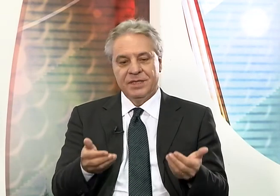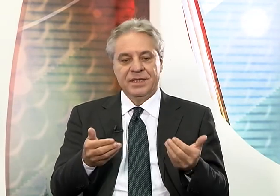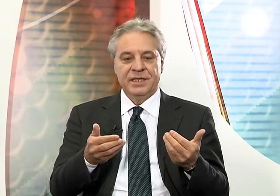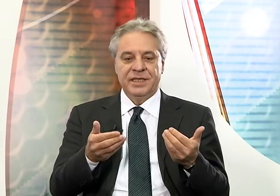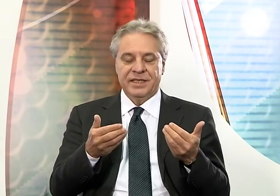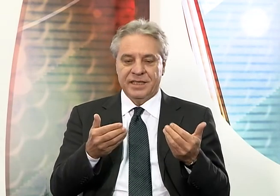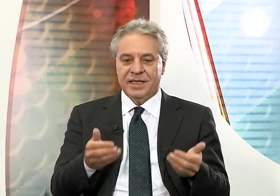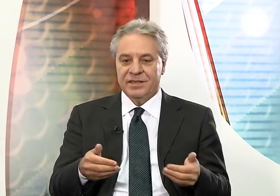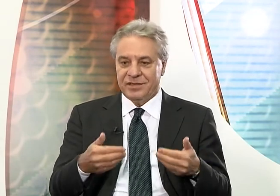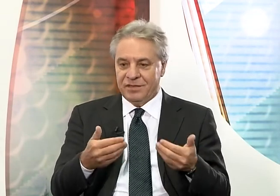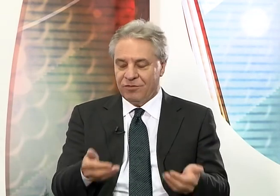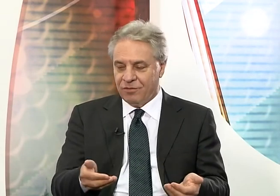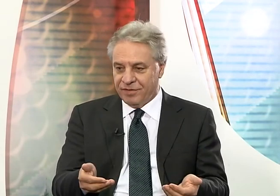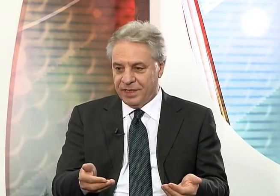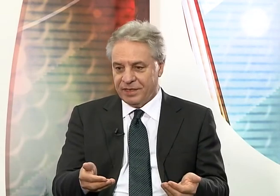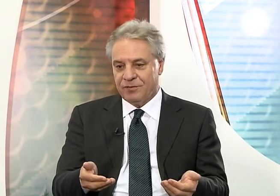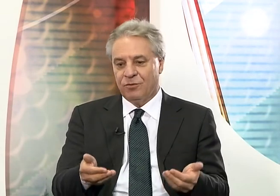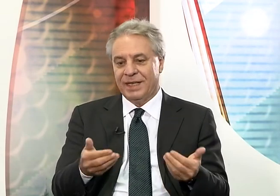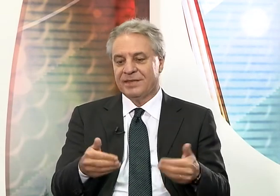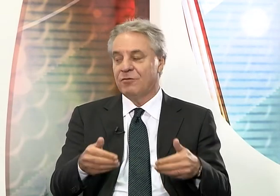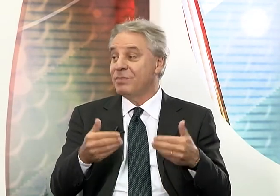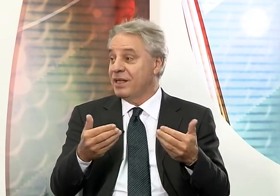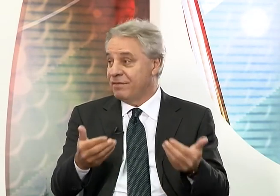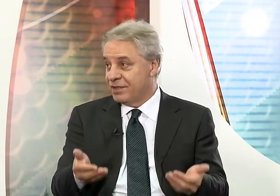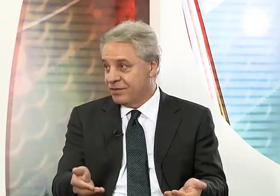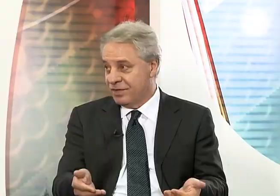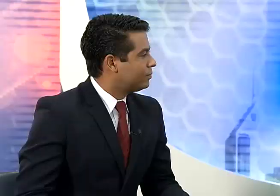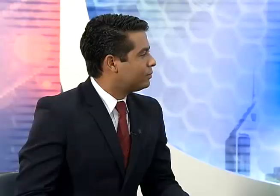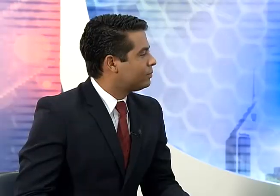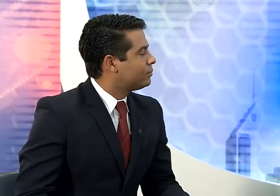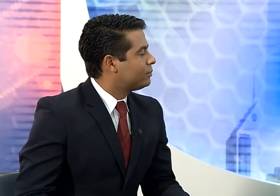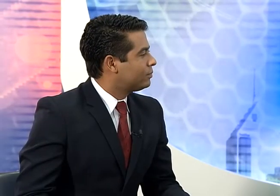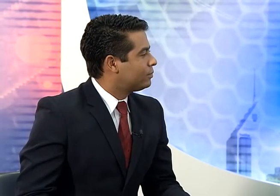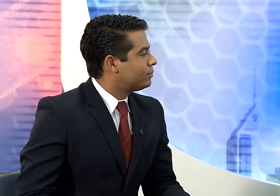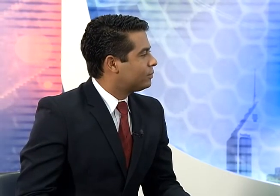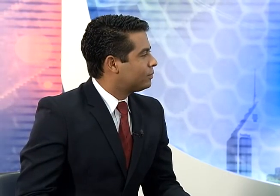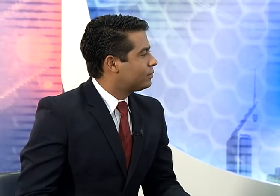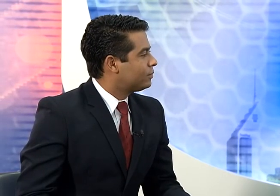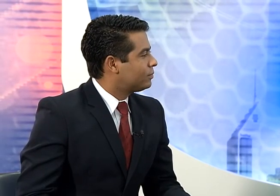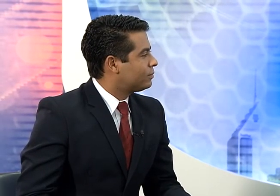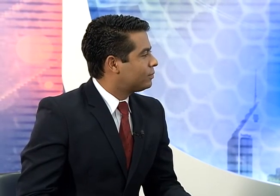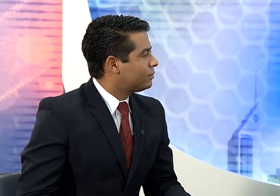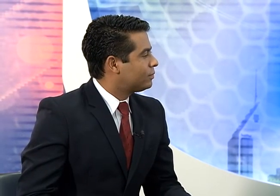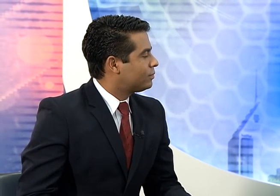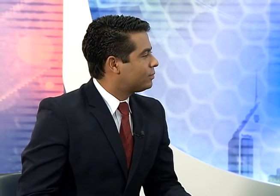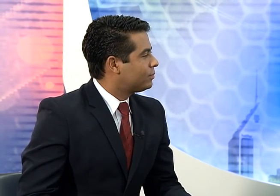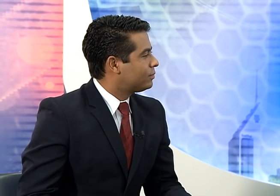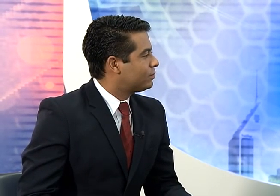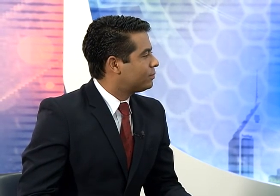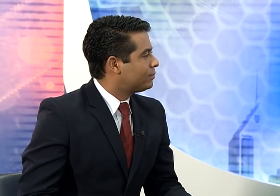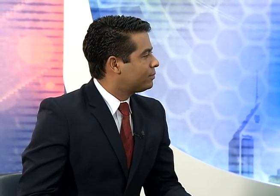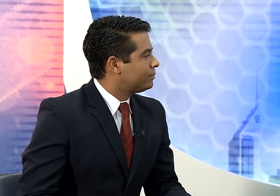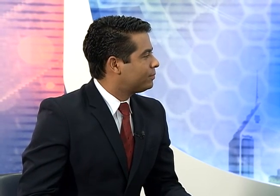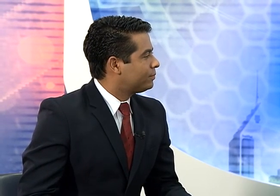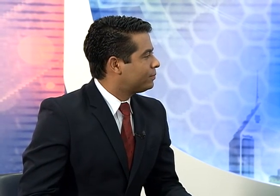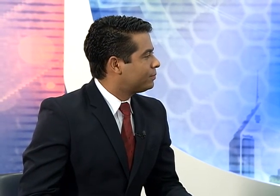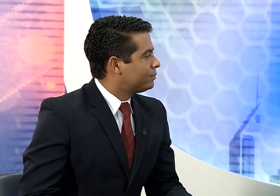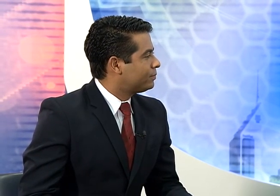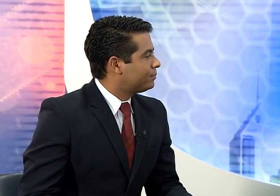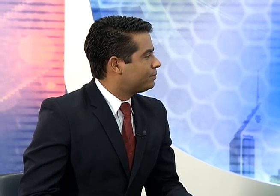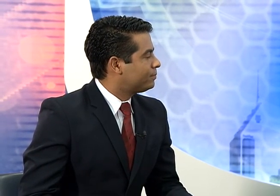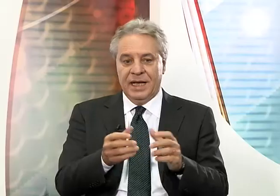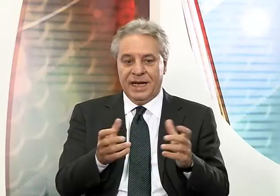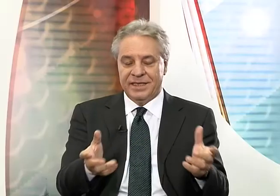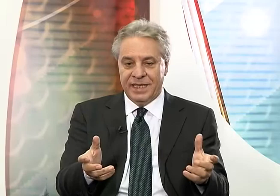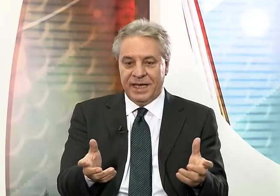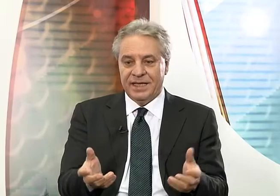rural e tentar desenvolver uma ação preventiva de acidentes e doenças